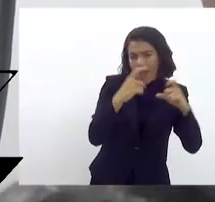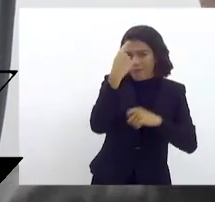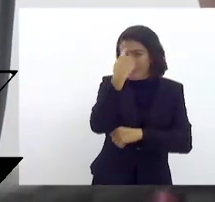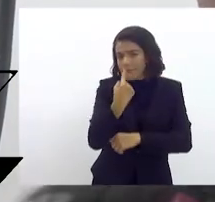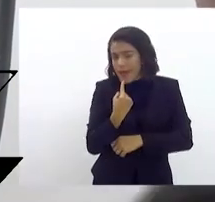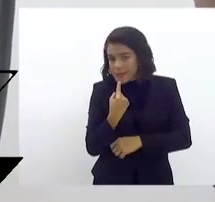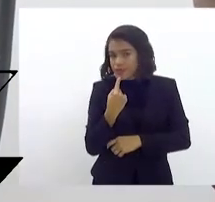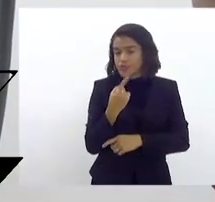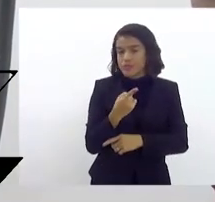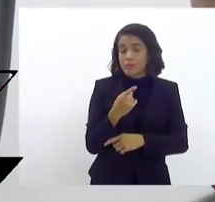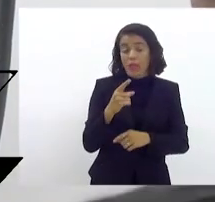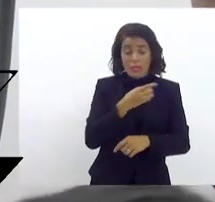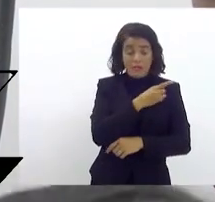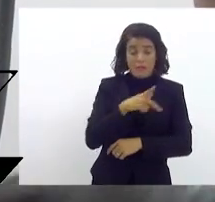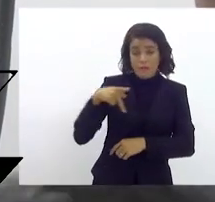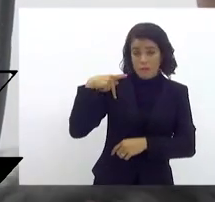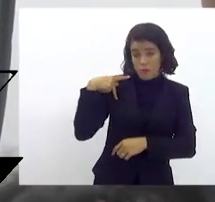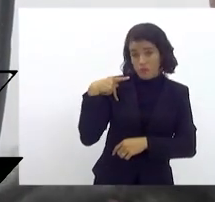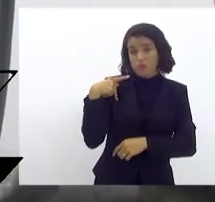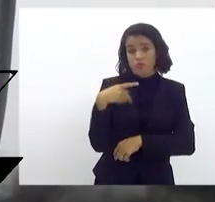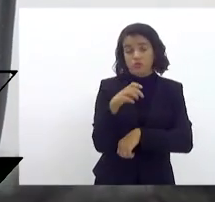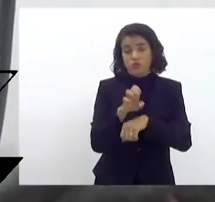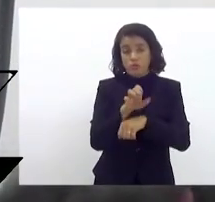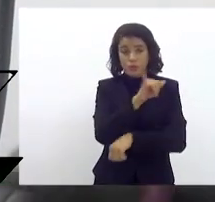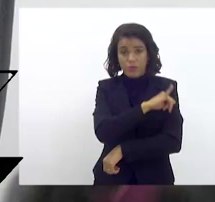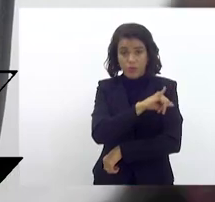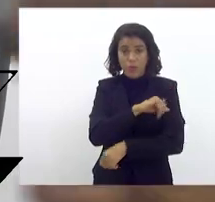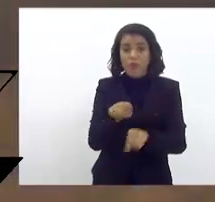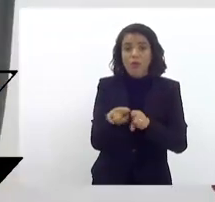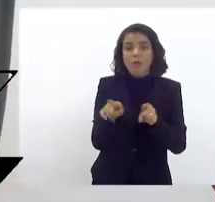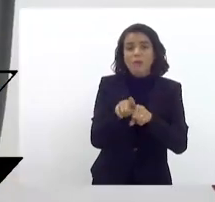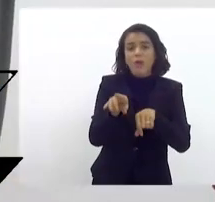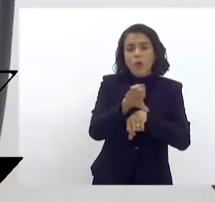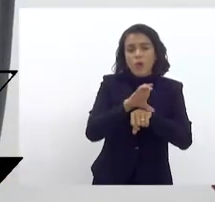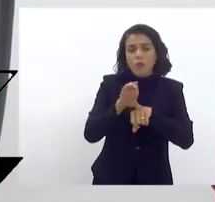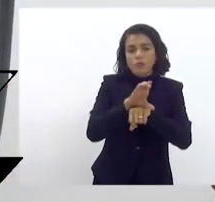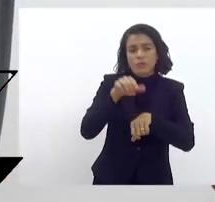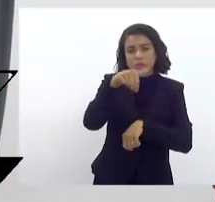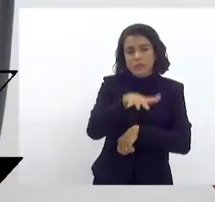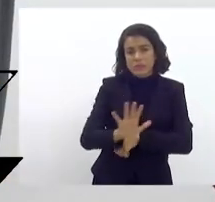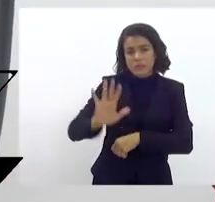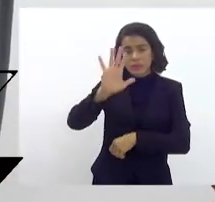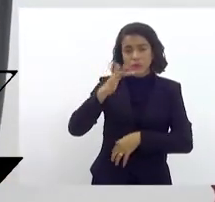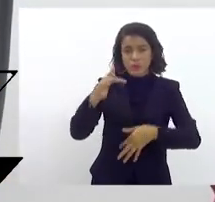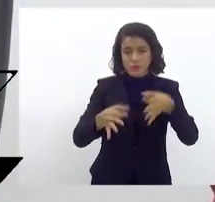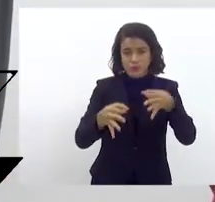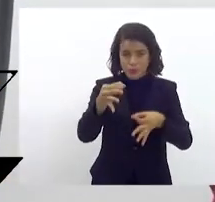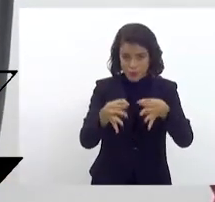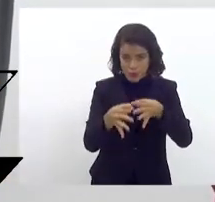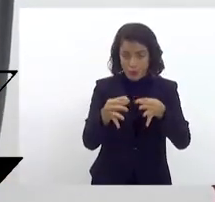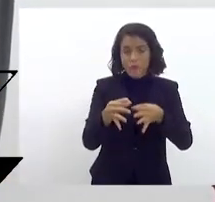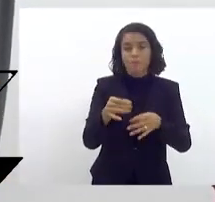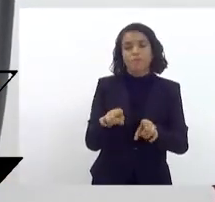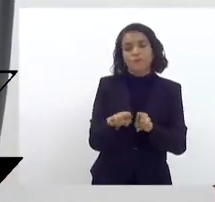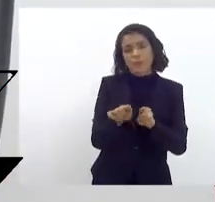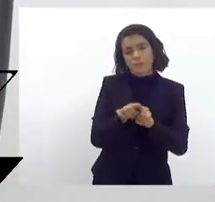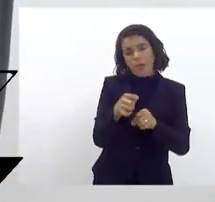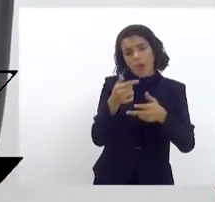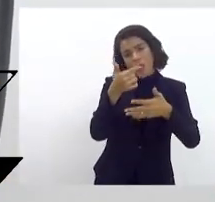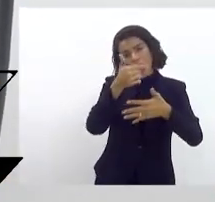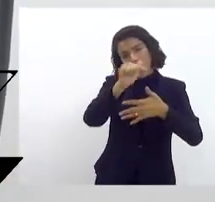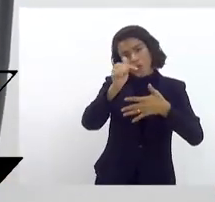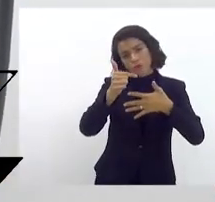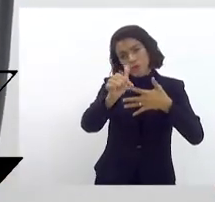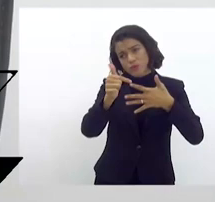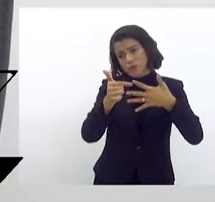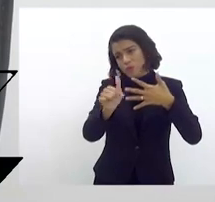realizada pela Defensoria Pública do Estado do Rio de Janeiro e pelo Conselho Nacional de Justiça dentre outros que eventualmente